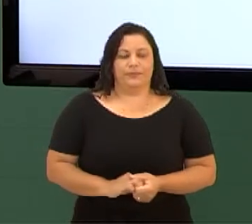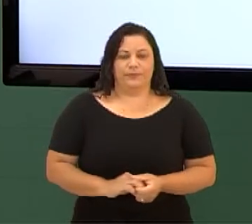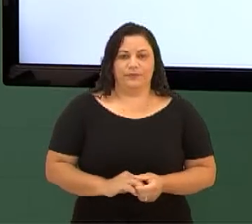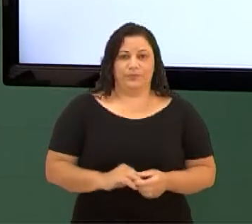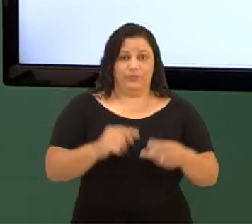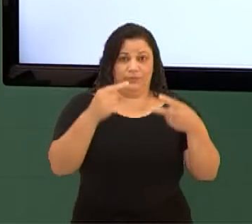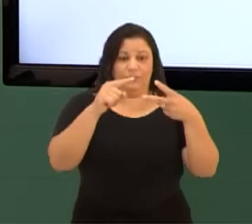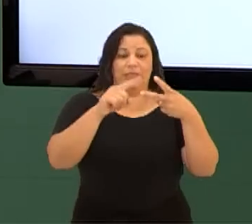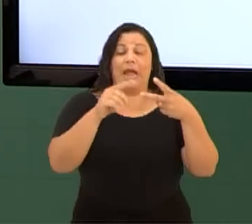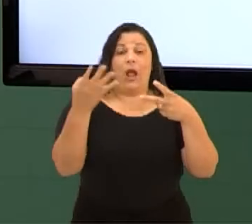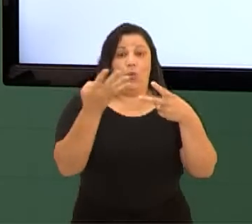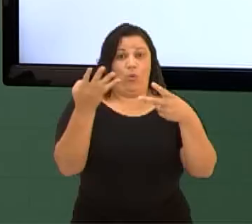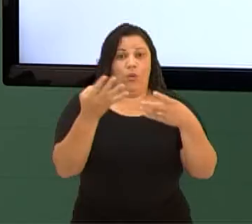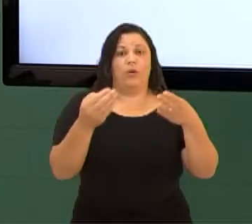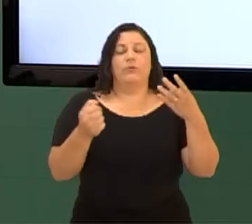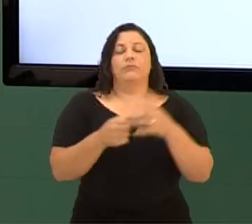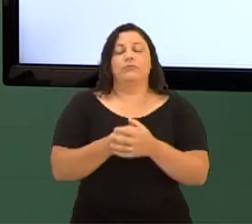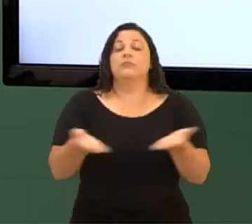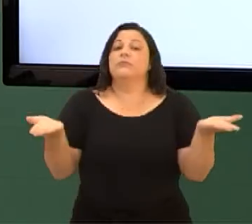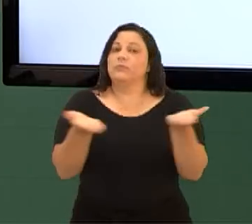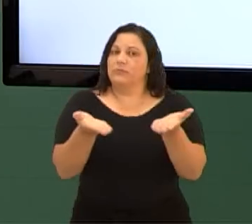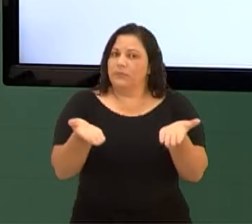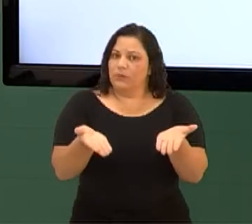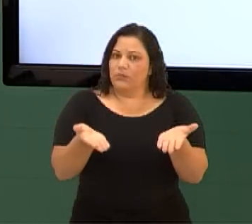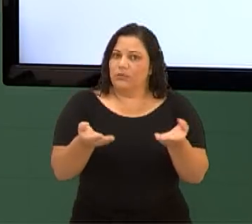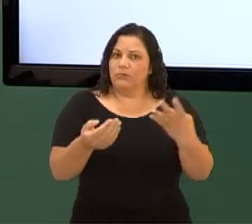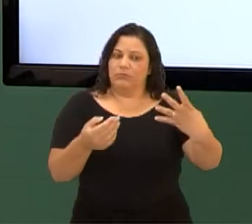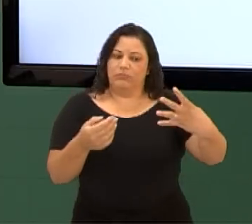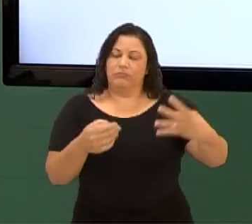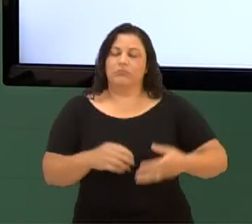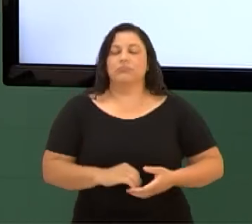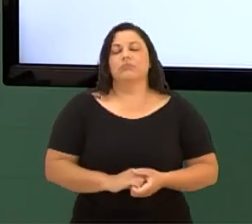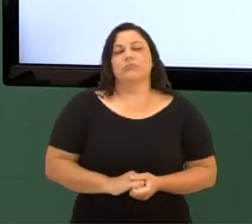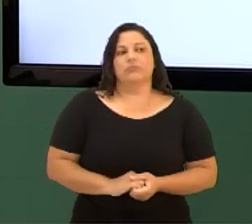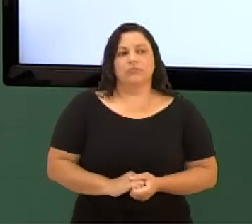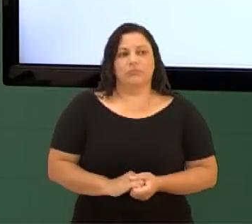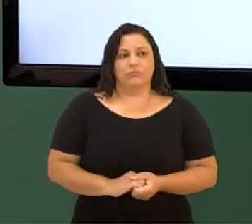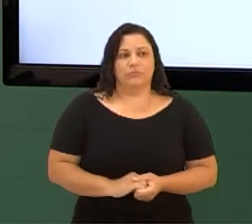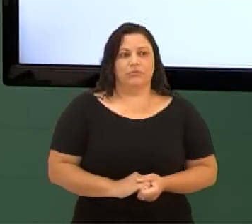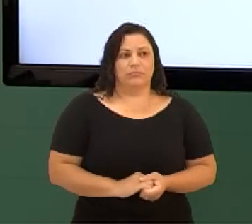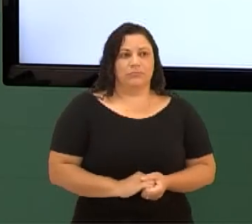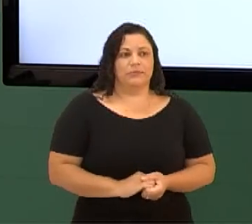segundo número. 4 vezes 2, 8. 4 vezes 4,